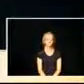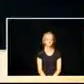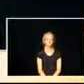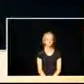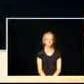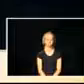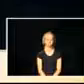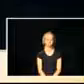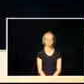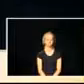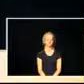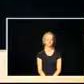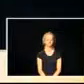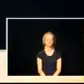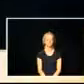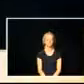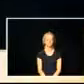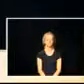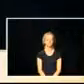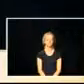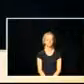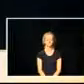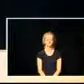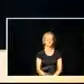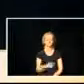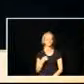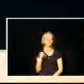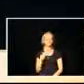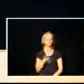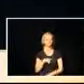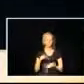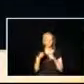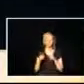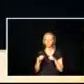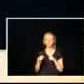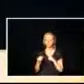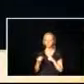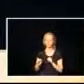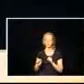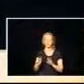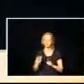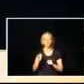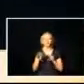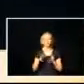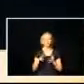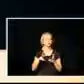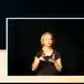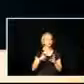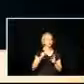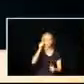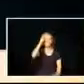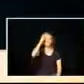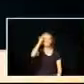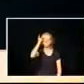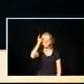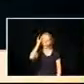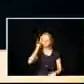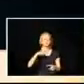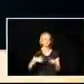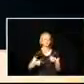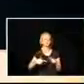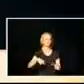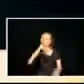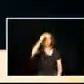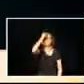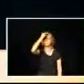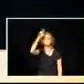indireta. Nós precisamos garantir que todos tenham oportunidade de se qualificarem, de